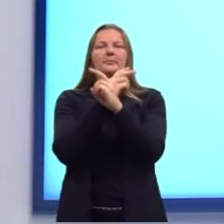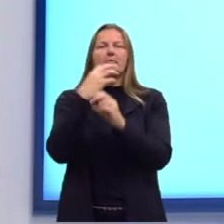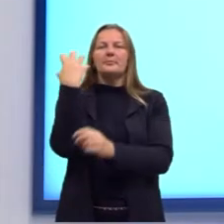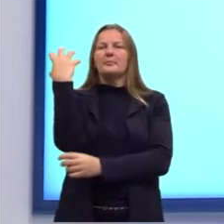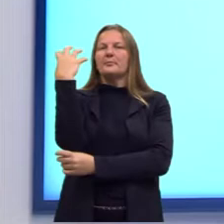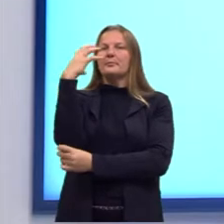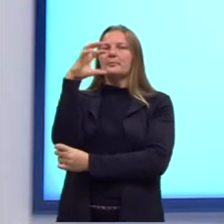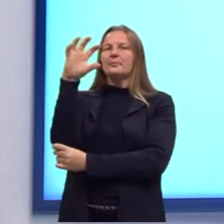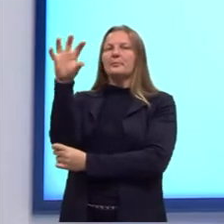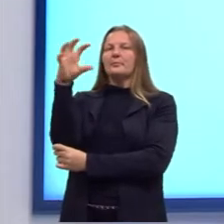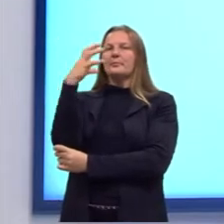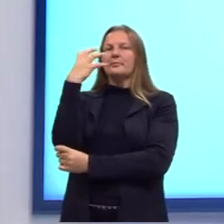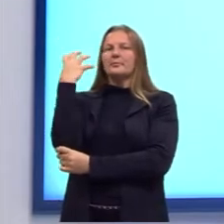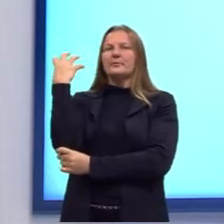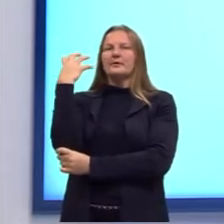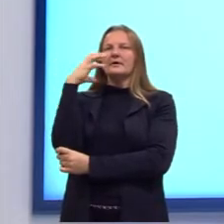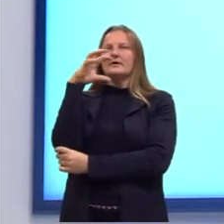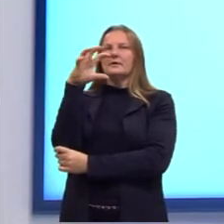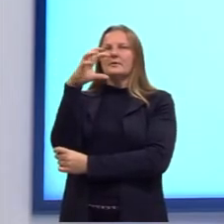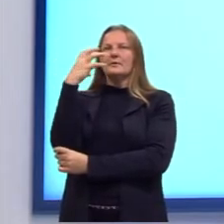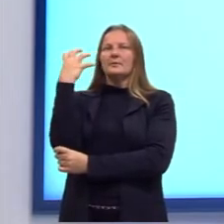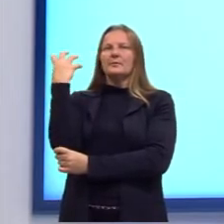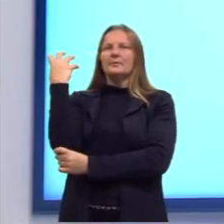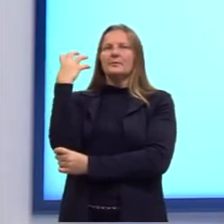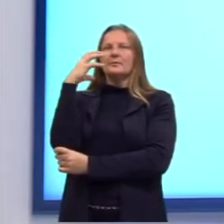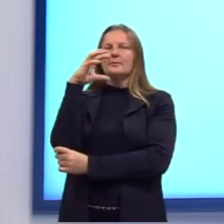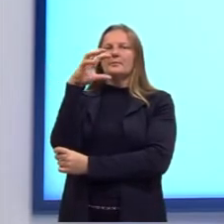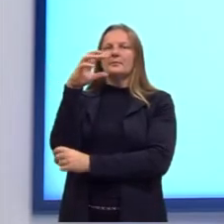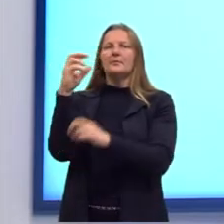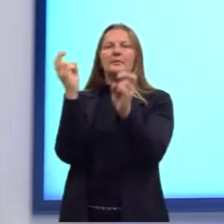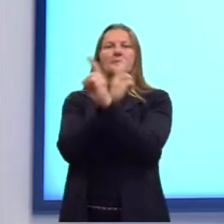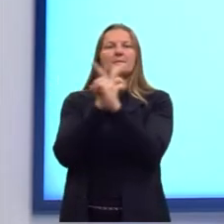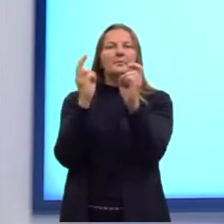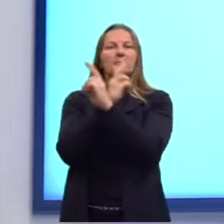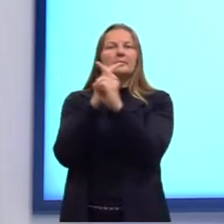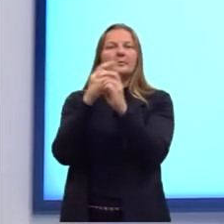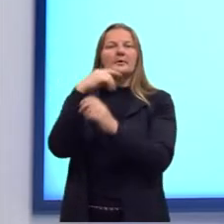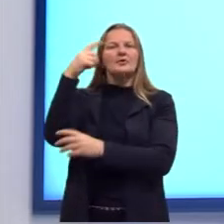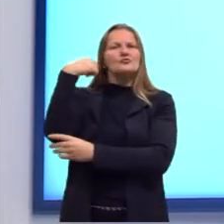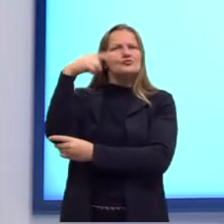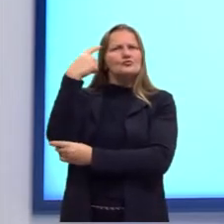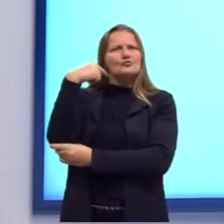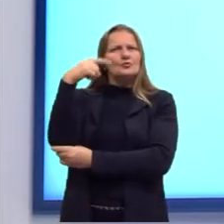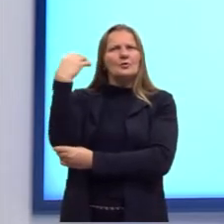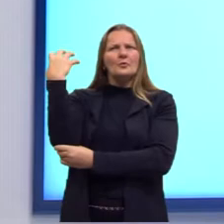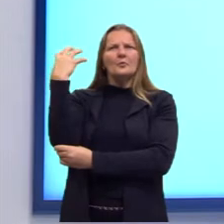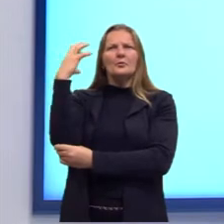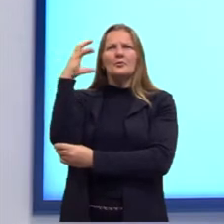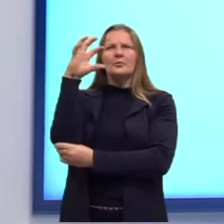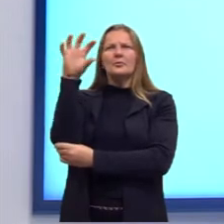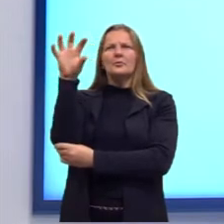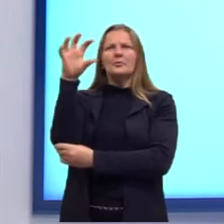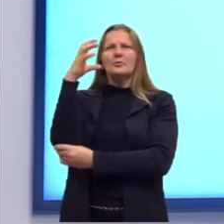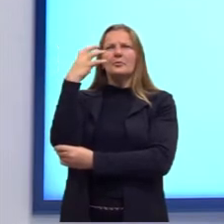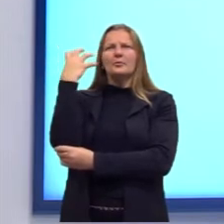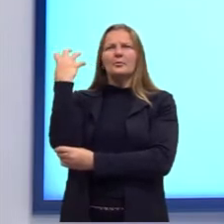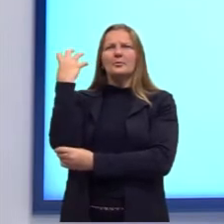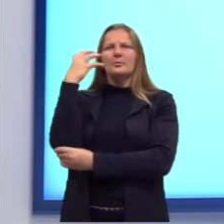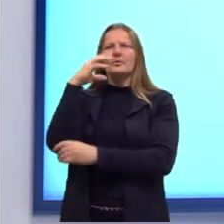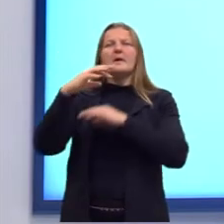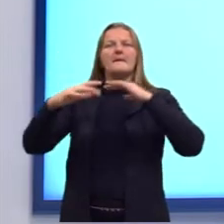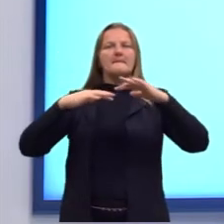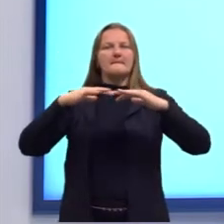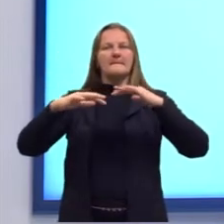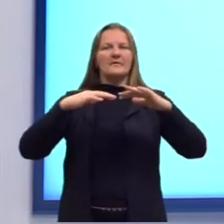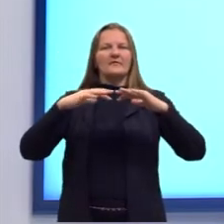associar o que que acontece né o ventilador quando a gente liga ele ele começa a girar e isso é o que movimento então